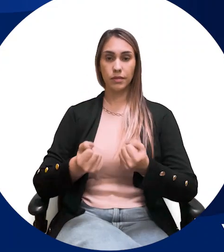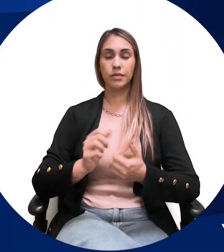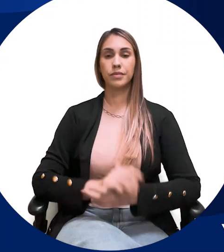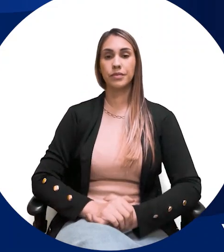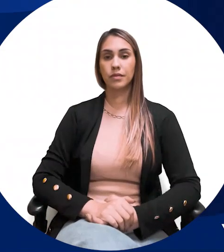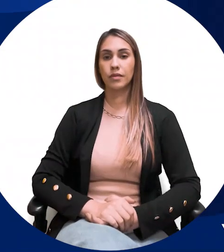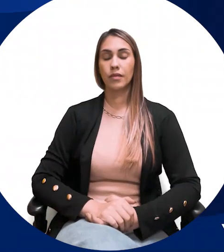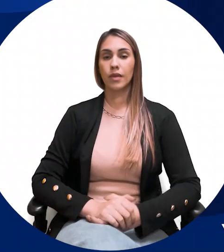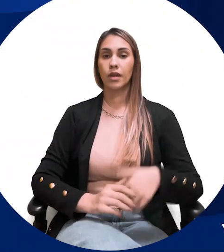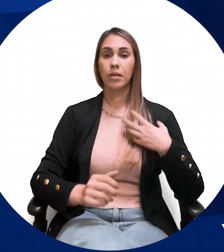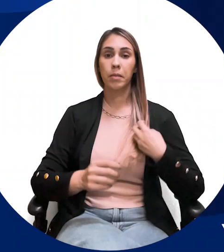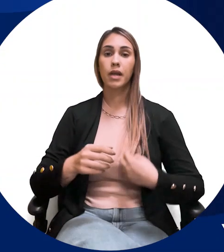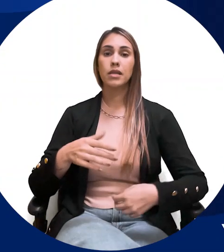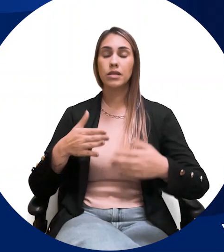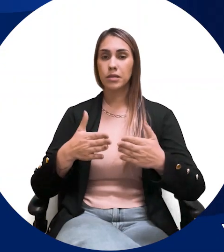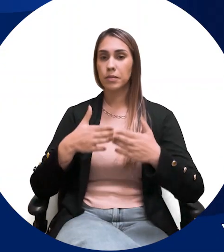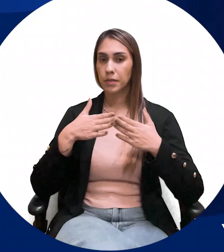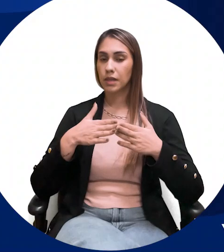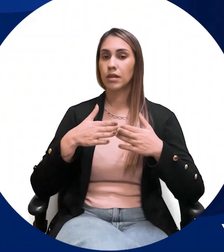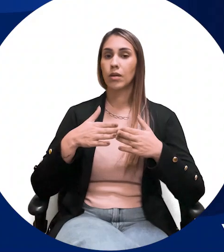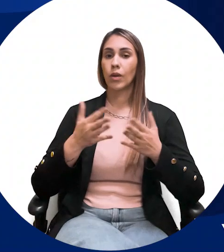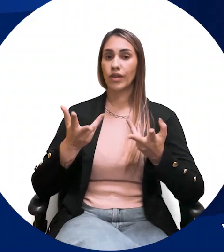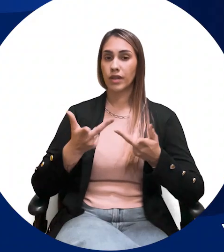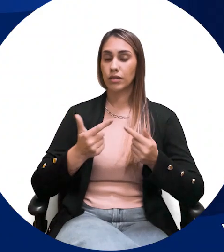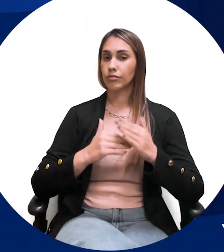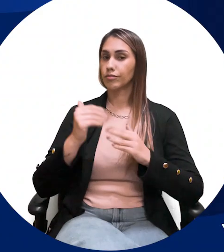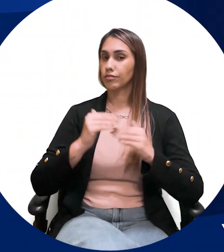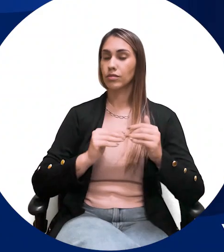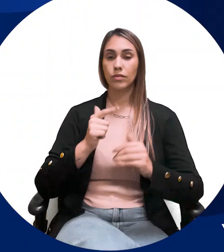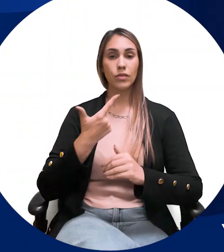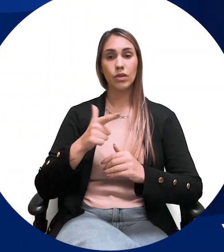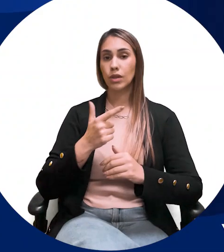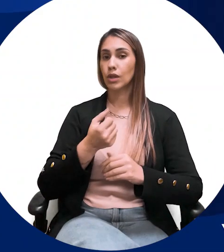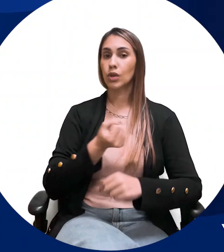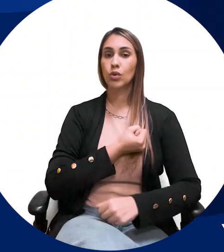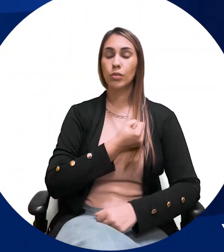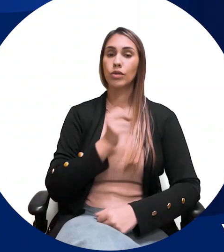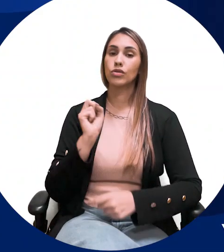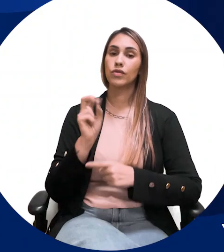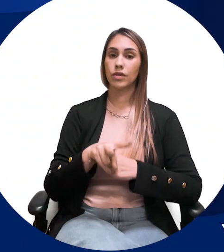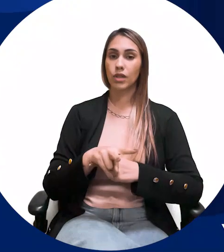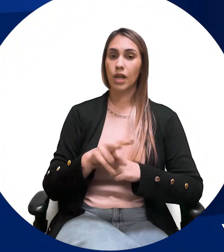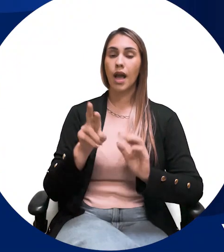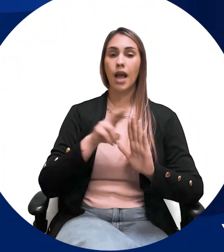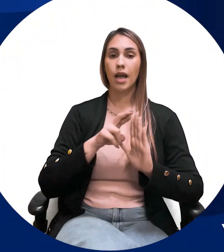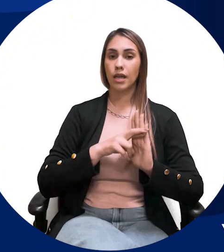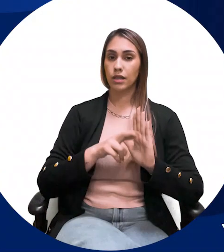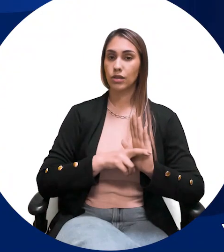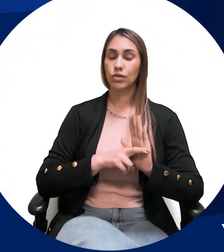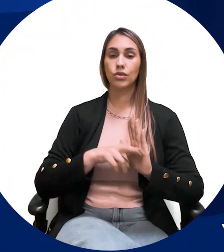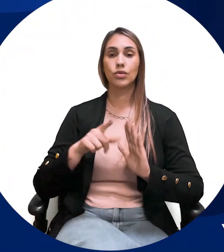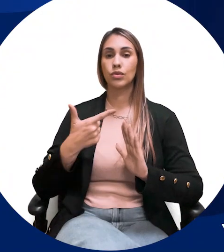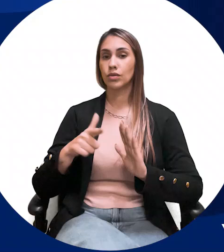pelo CONDES. 2. Para dispensa para qualificação profissional não haverá quantitativo de vagas. Será considerado